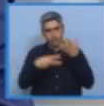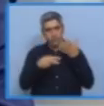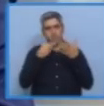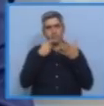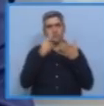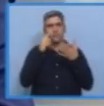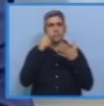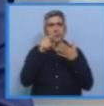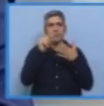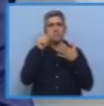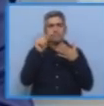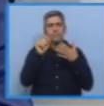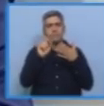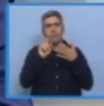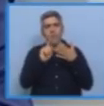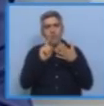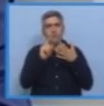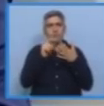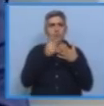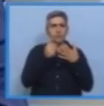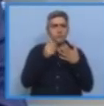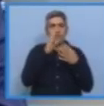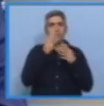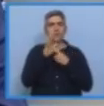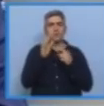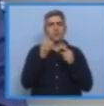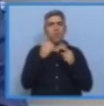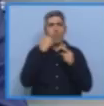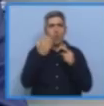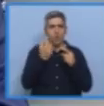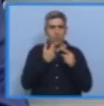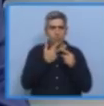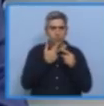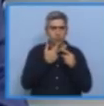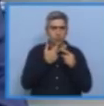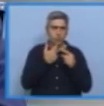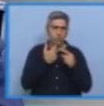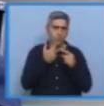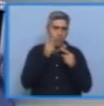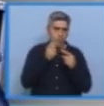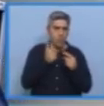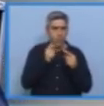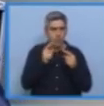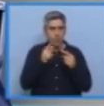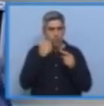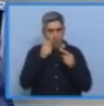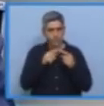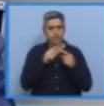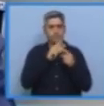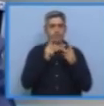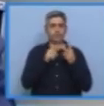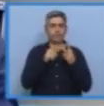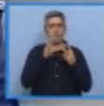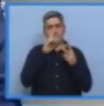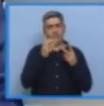em que eles iam ver e iam checar se a dor estava controlada ou não, os sintomas da dor,